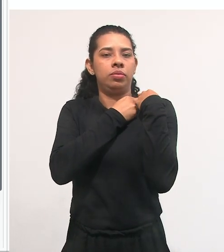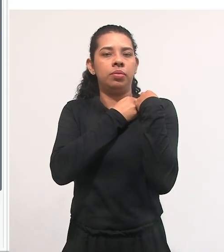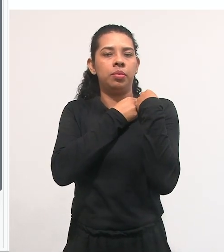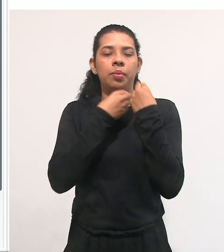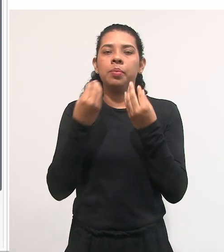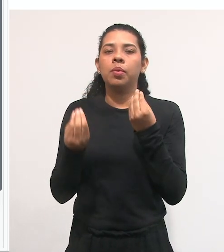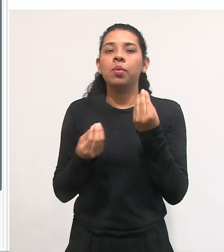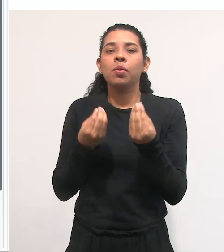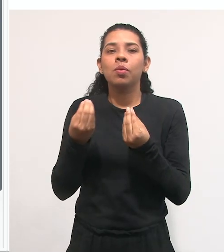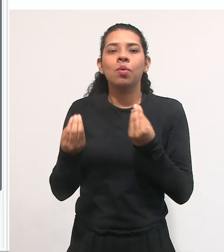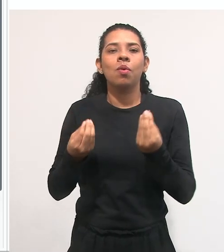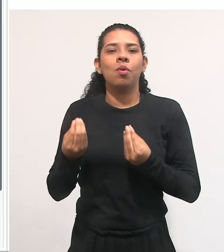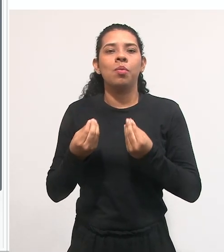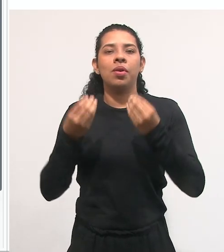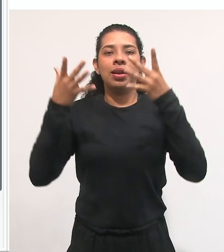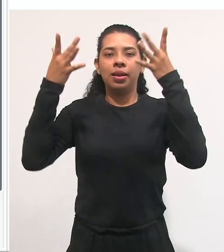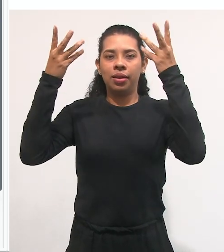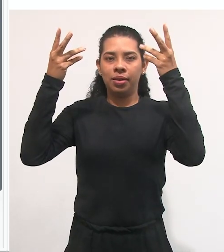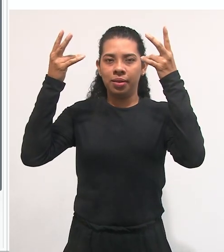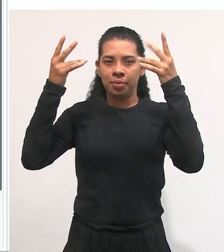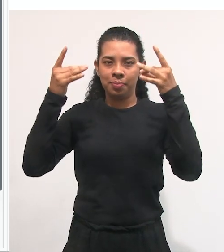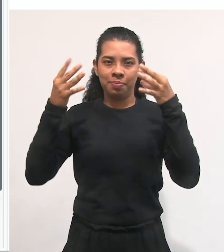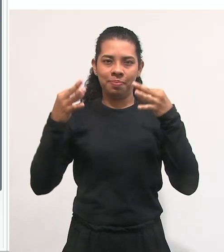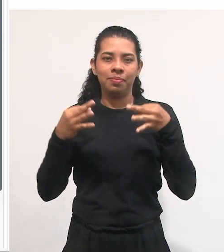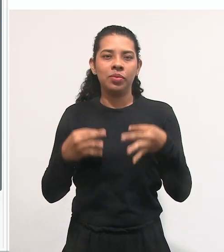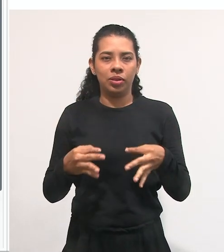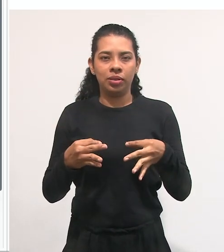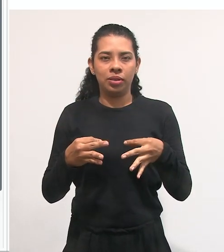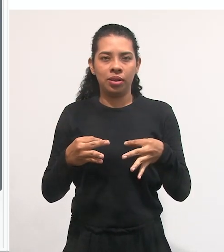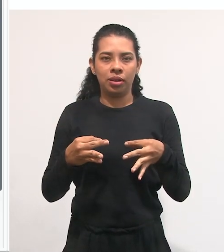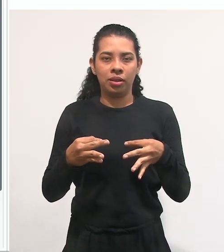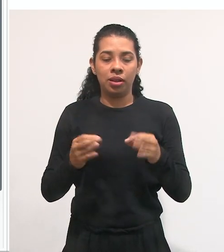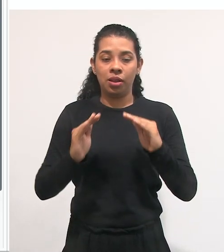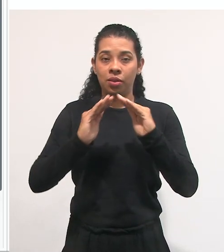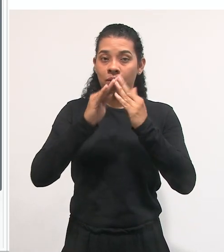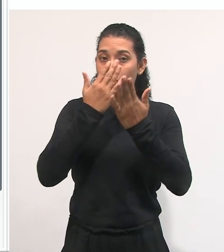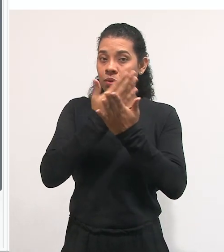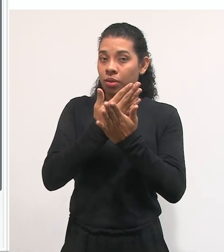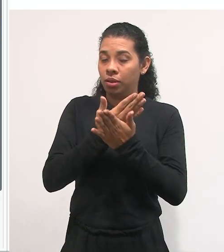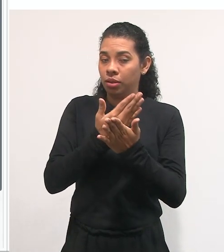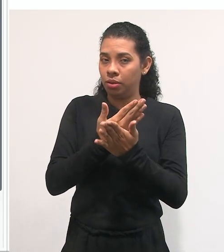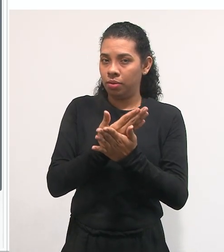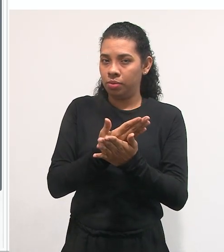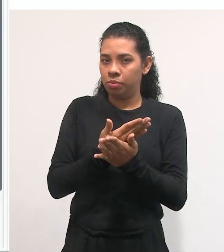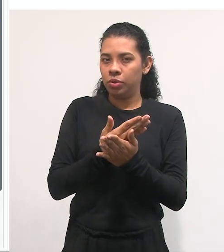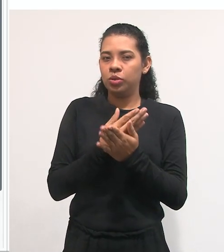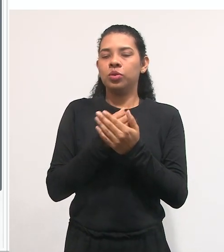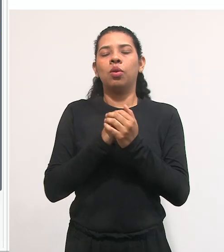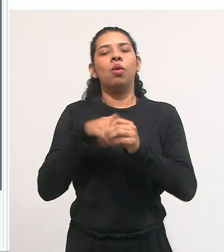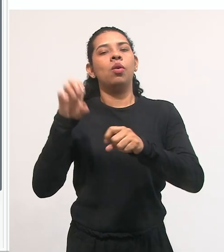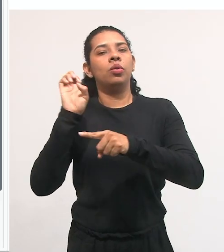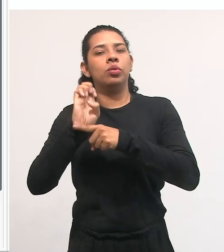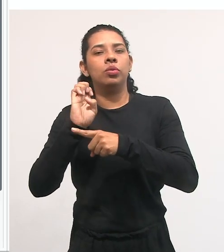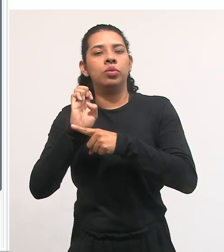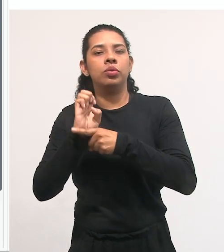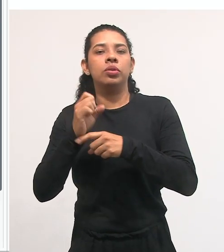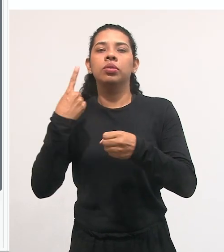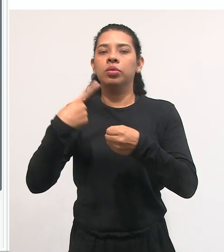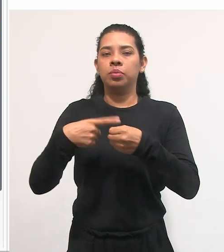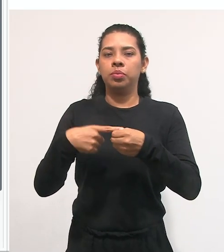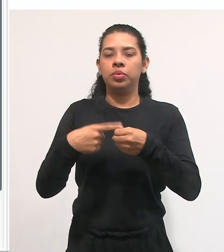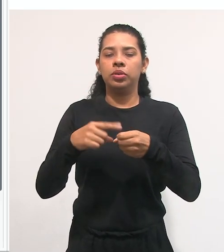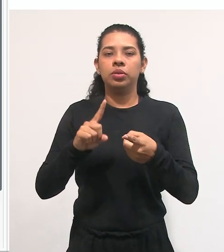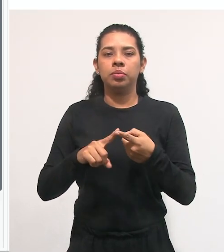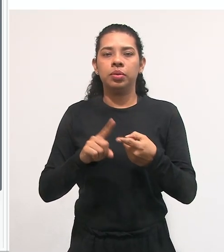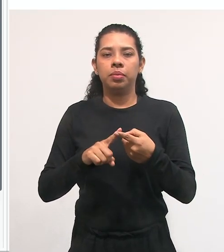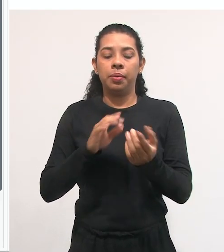como é detalhado esse currículo dentro da minha realidade do estado ou do